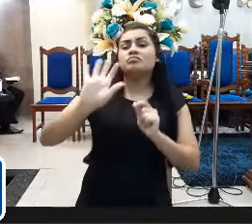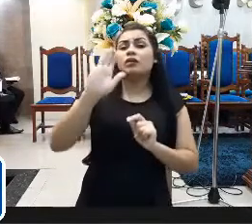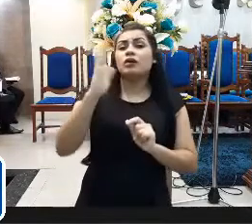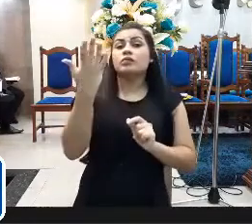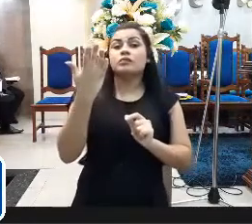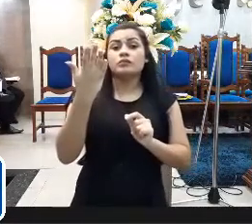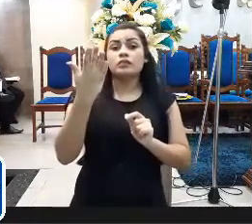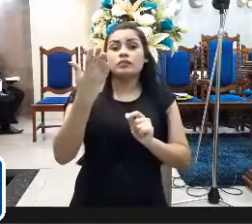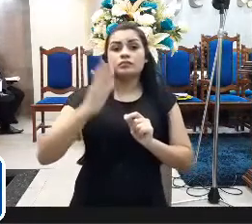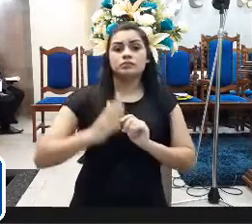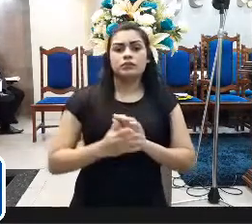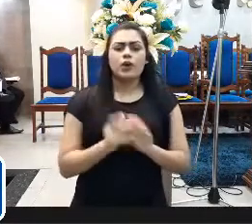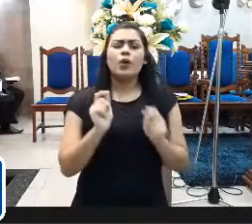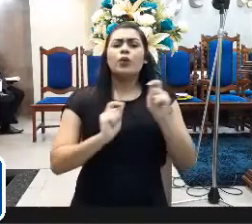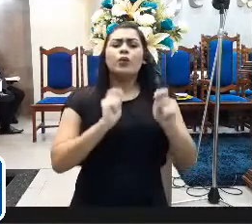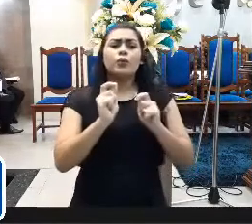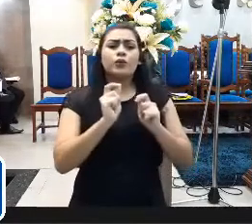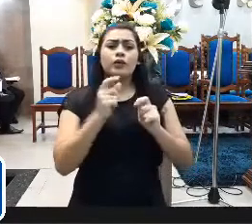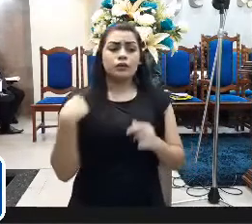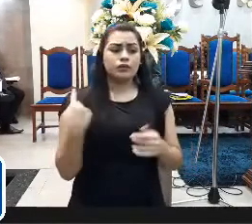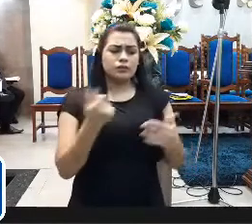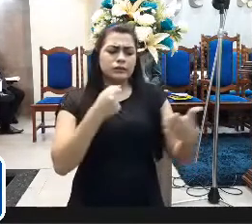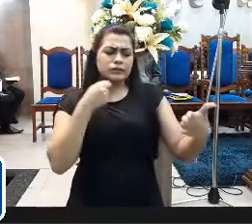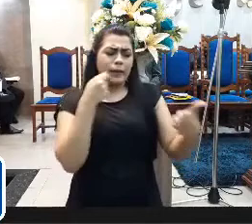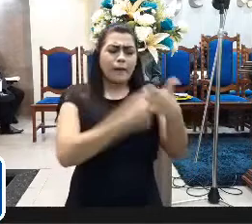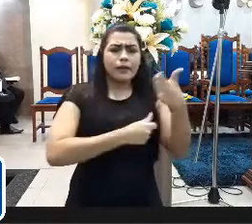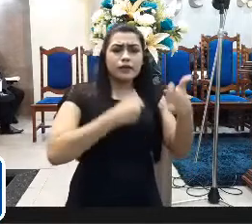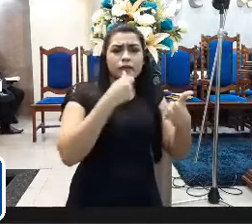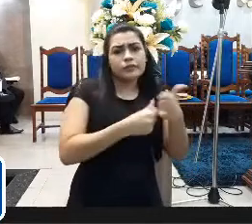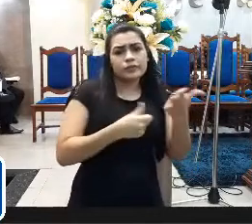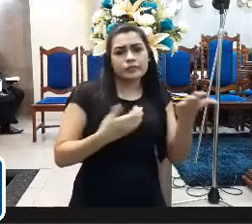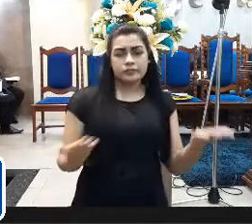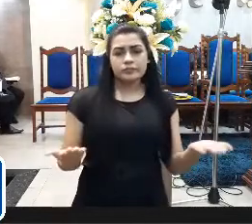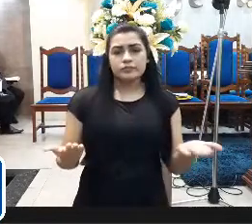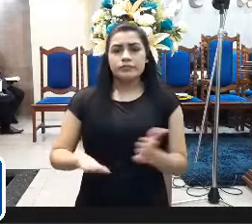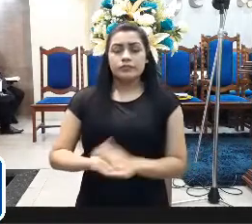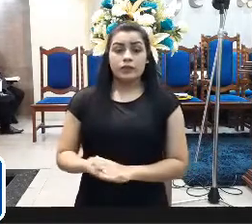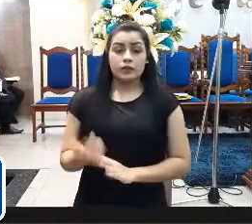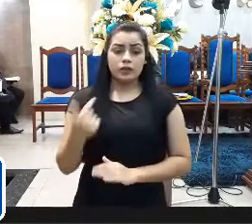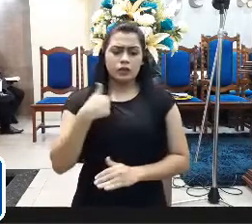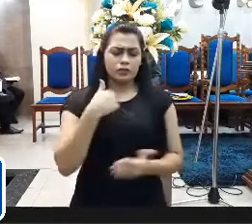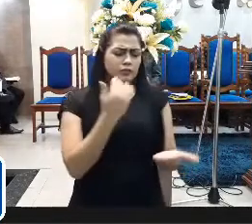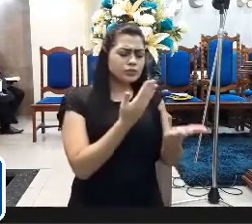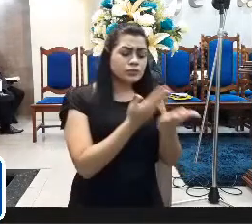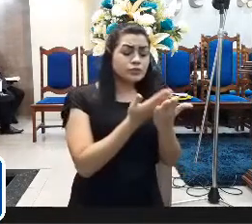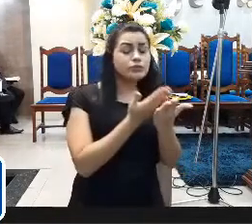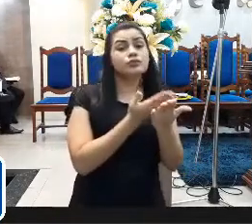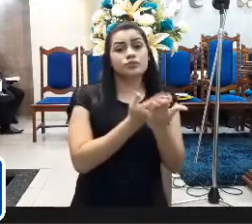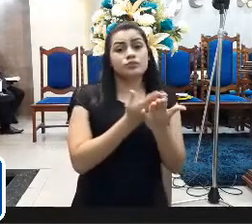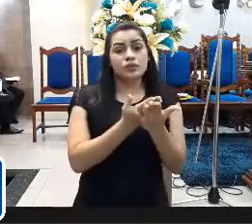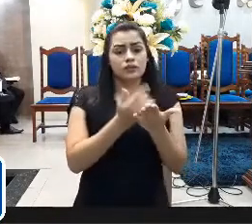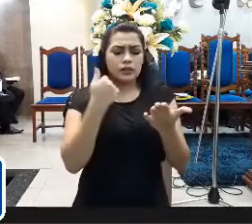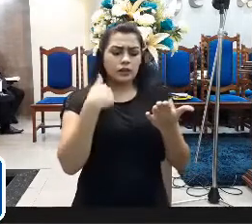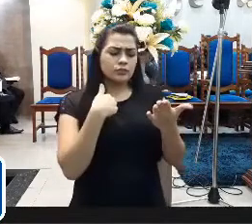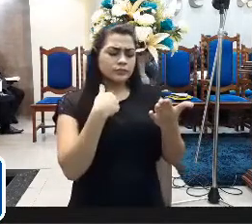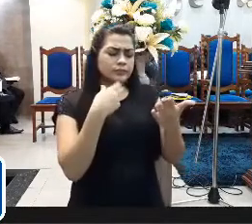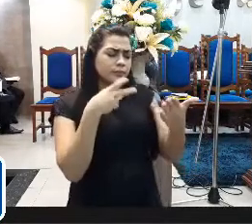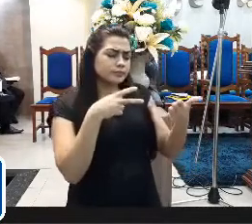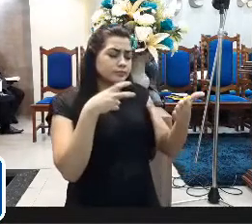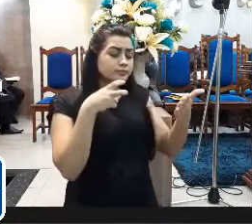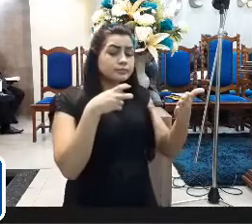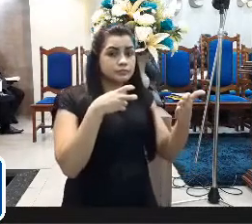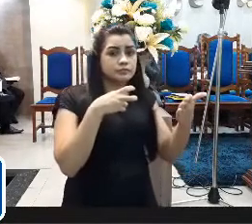nós temos que enfrentar nessa jornada? Eu tenho estudado, eu tenho observado